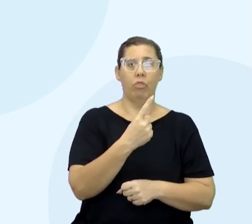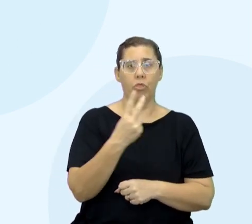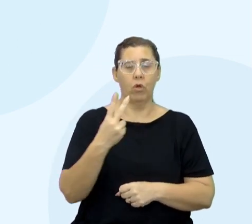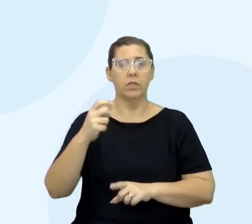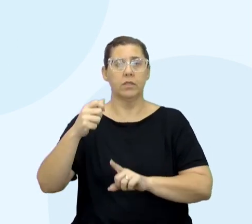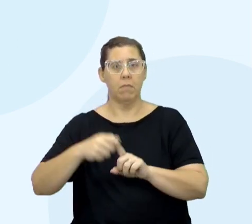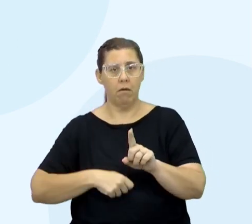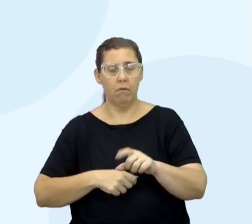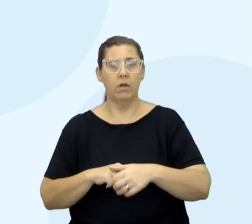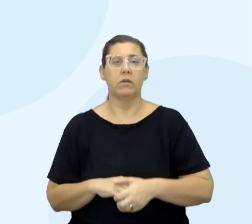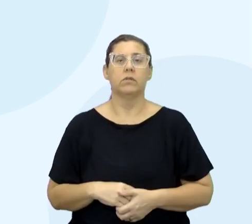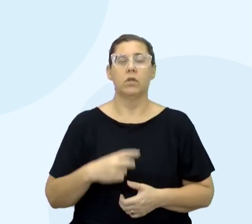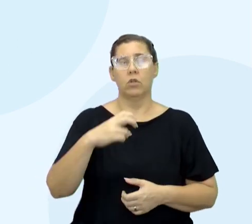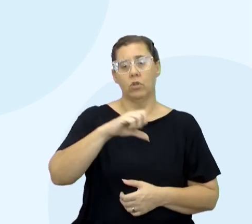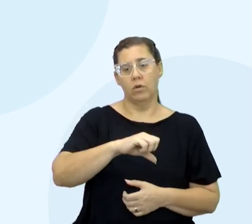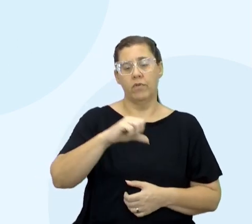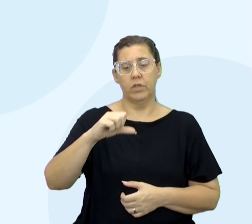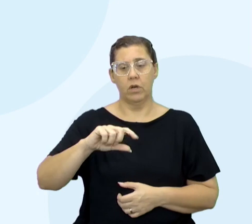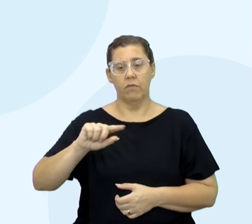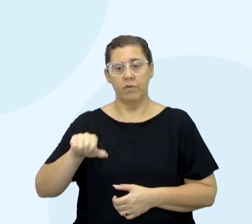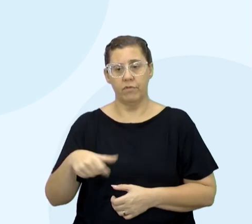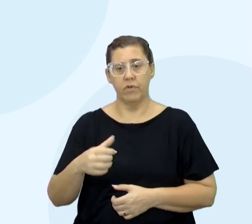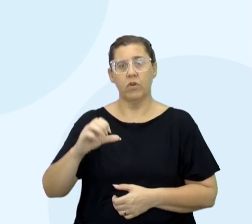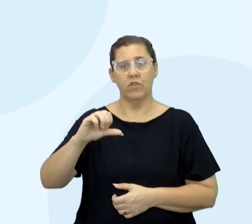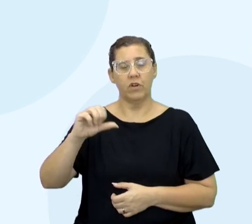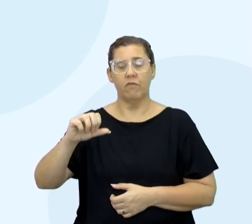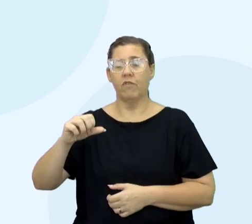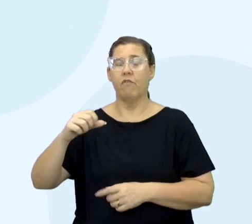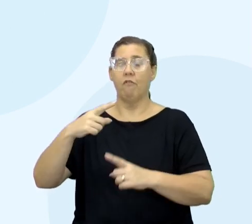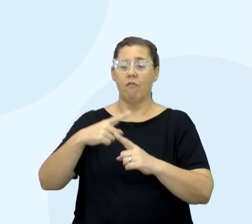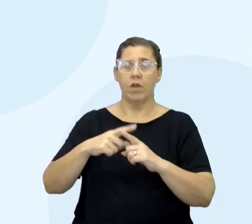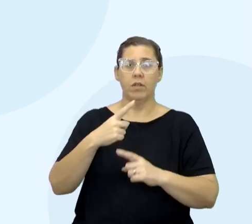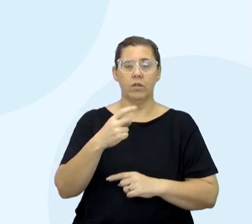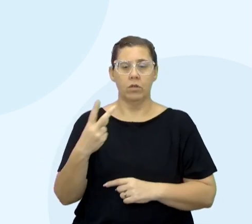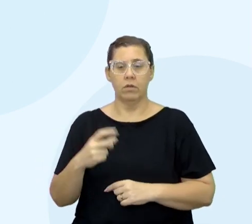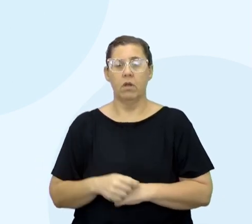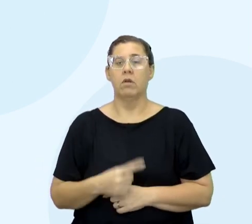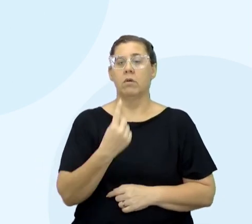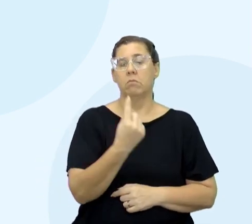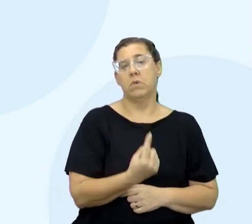multiplicar 99,99 em 12, vai dar